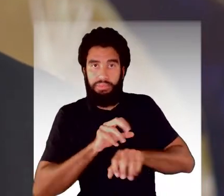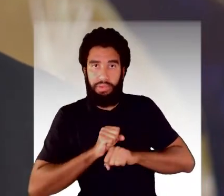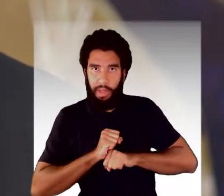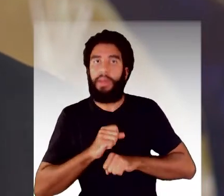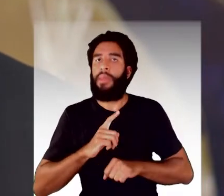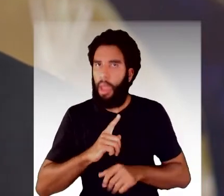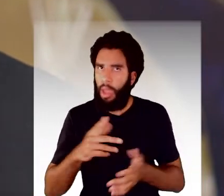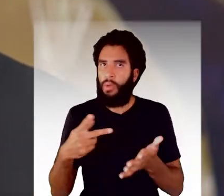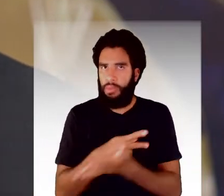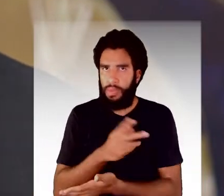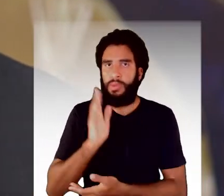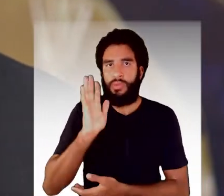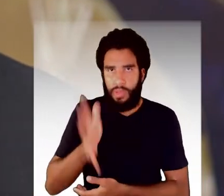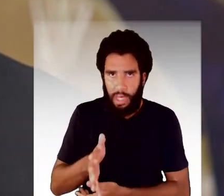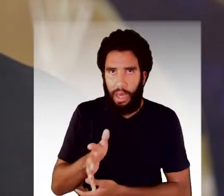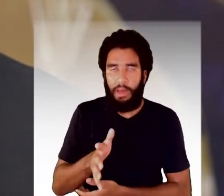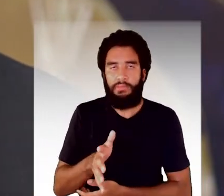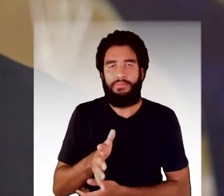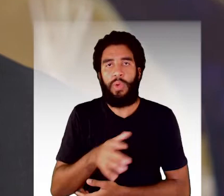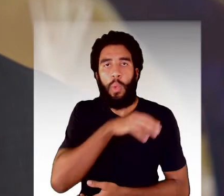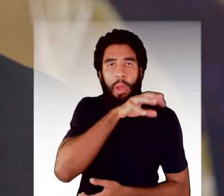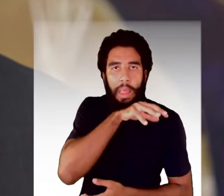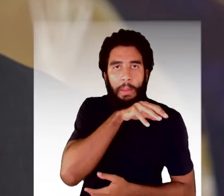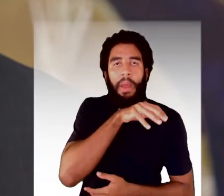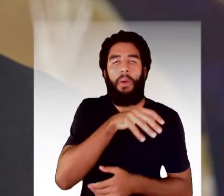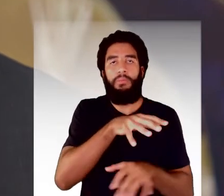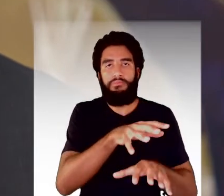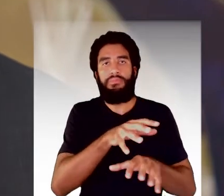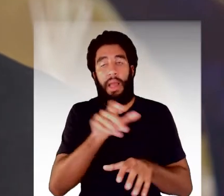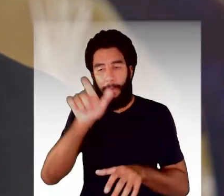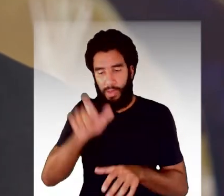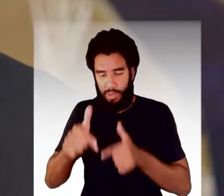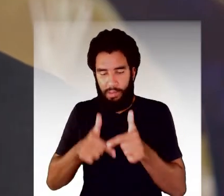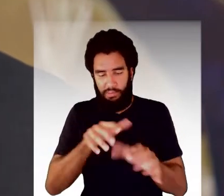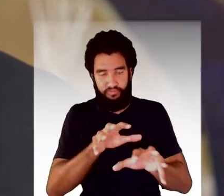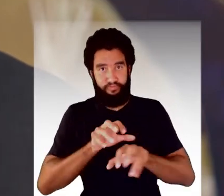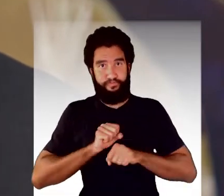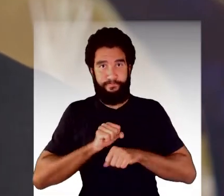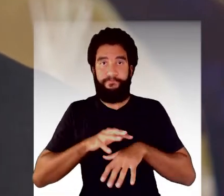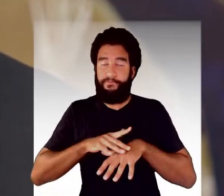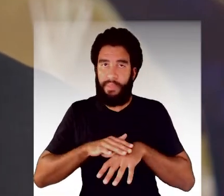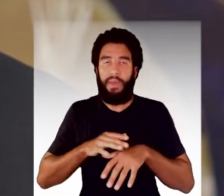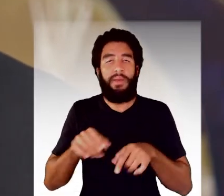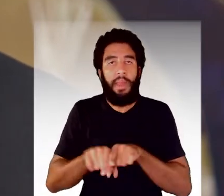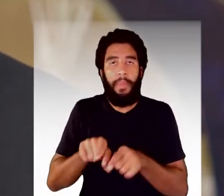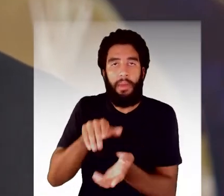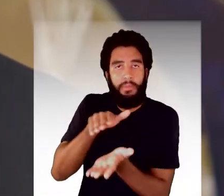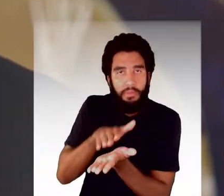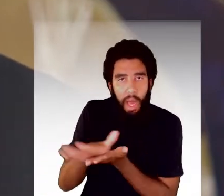pelo contato eventualmente com animais contaminados, há casos de transmissão de doenças para